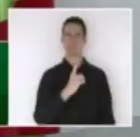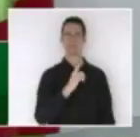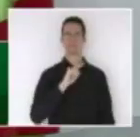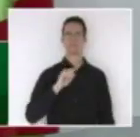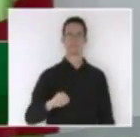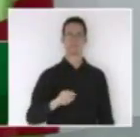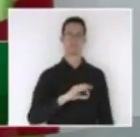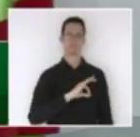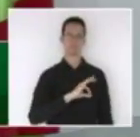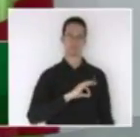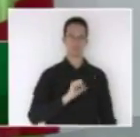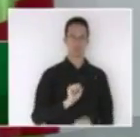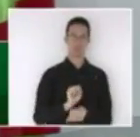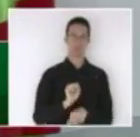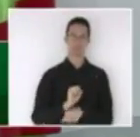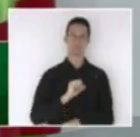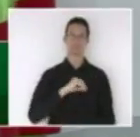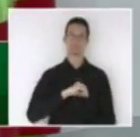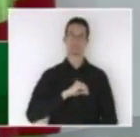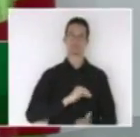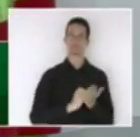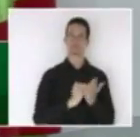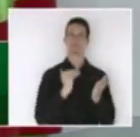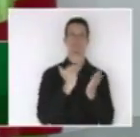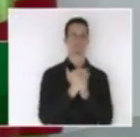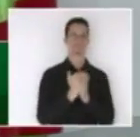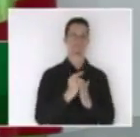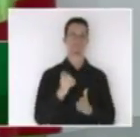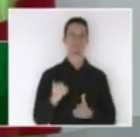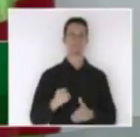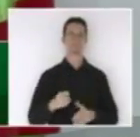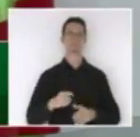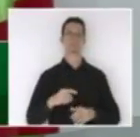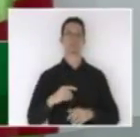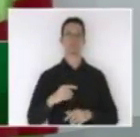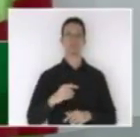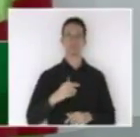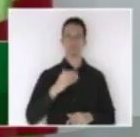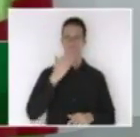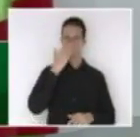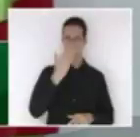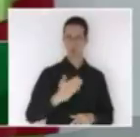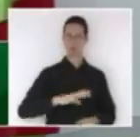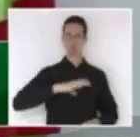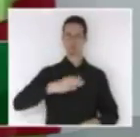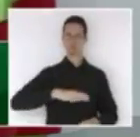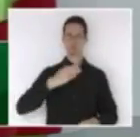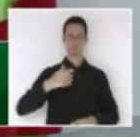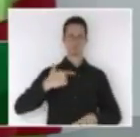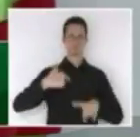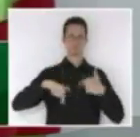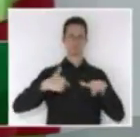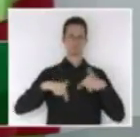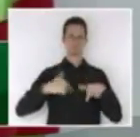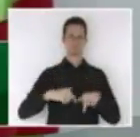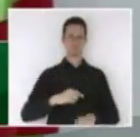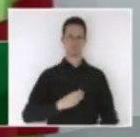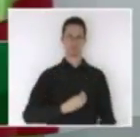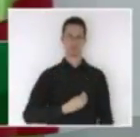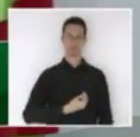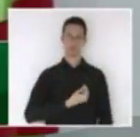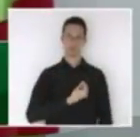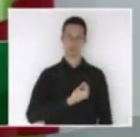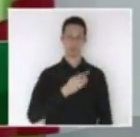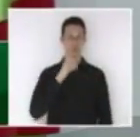de frente, que participaram das operações, que colocaram a sua vida em risco. O governo